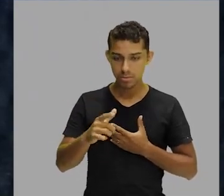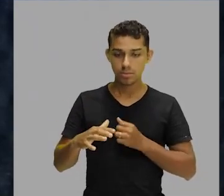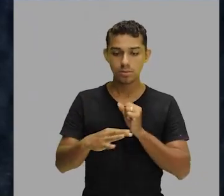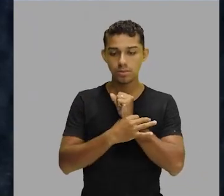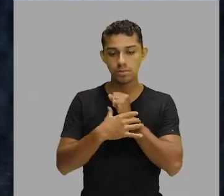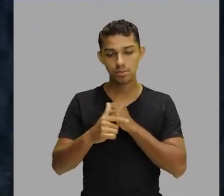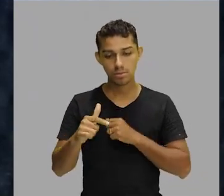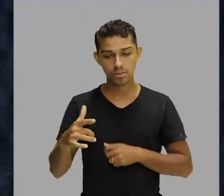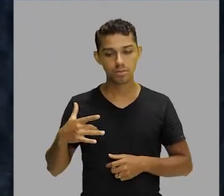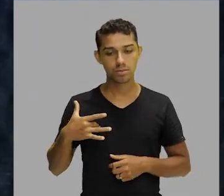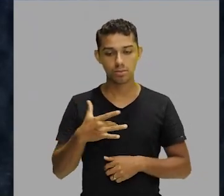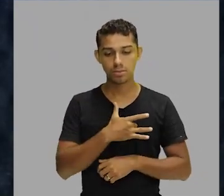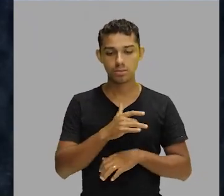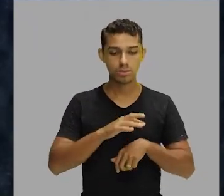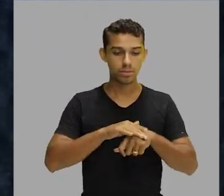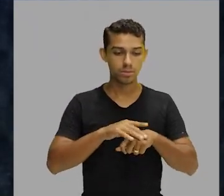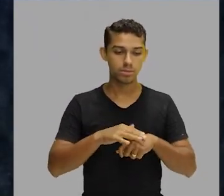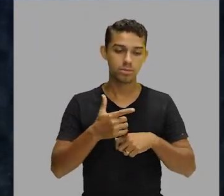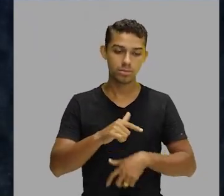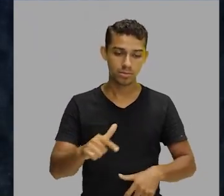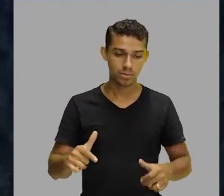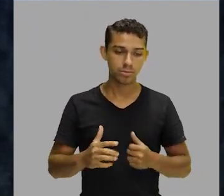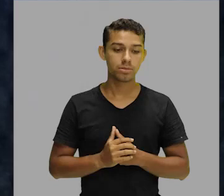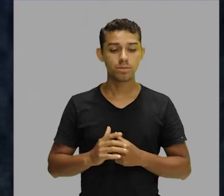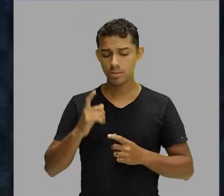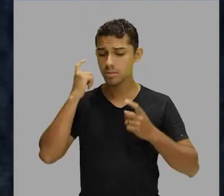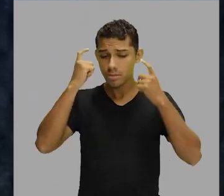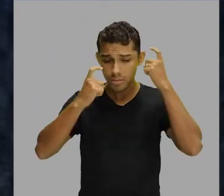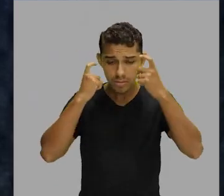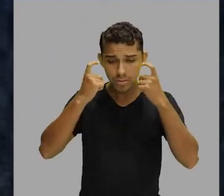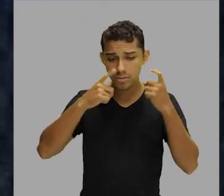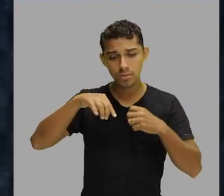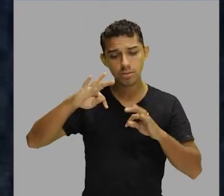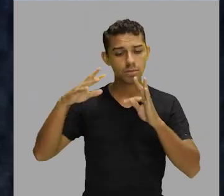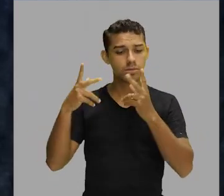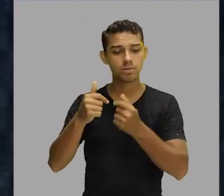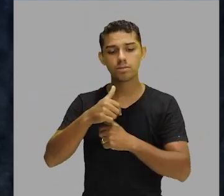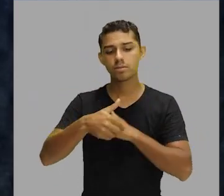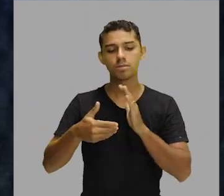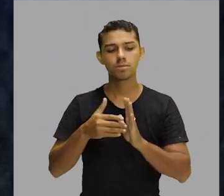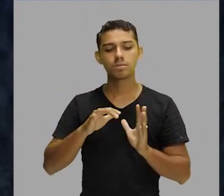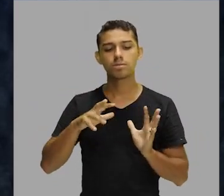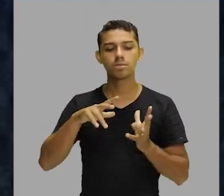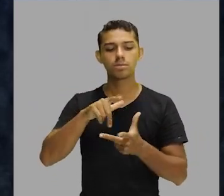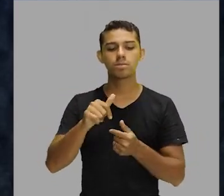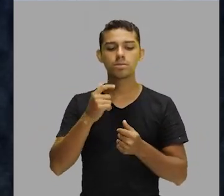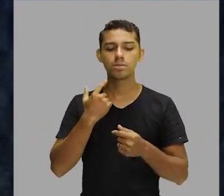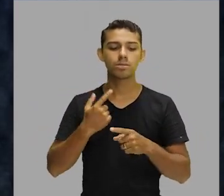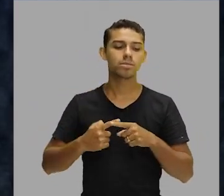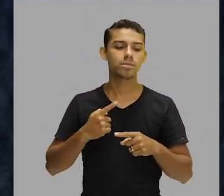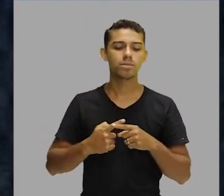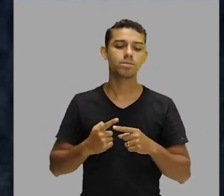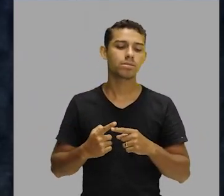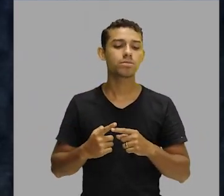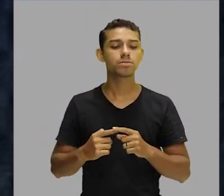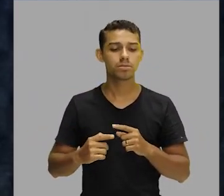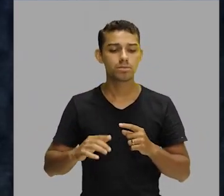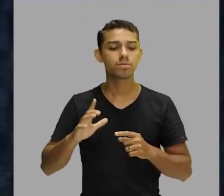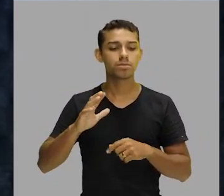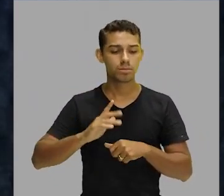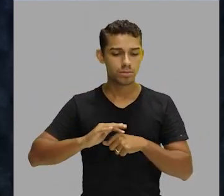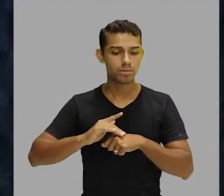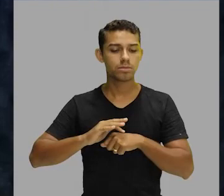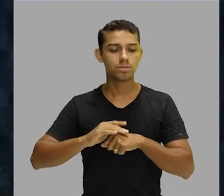é atualmente uma das mais preocupantes enfermidades em todo o mundo. Por quê? Essa doença, ela